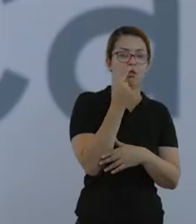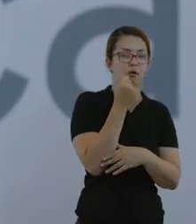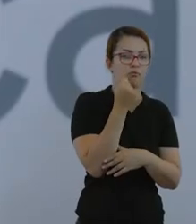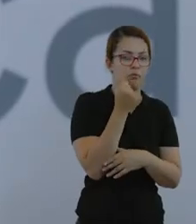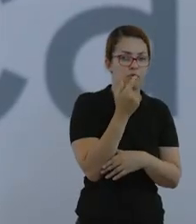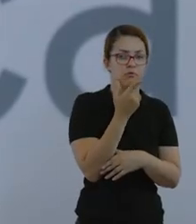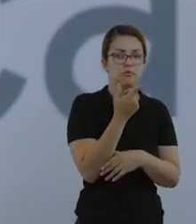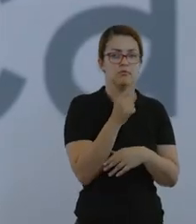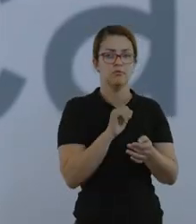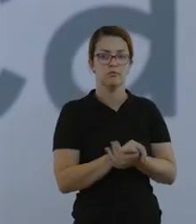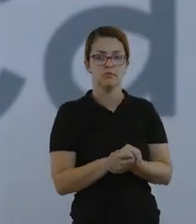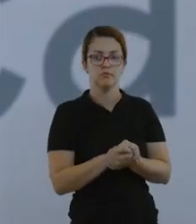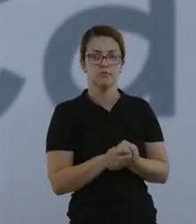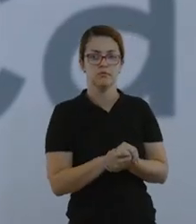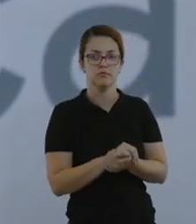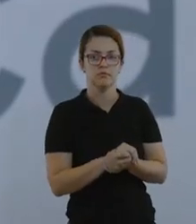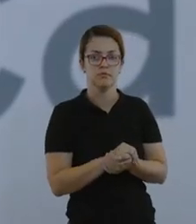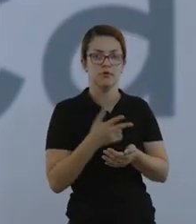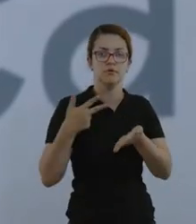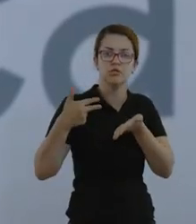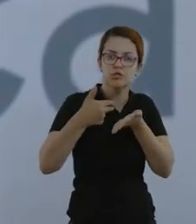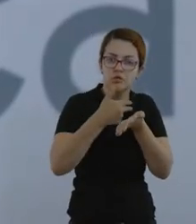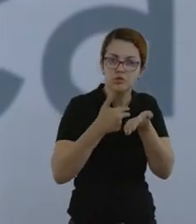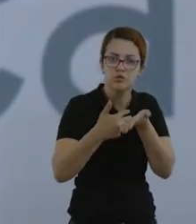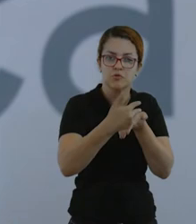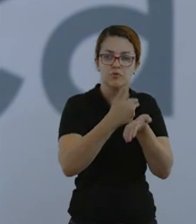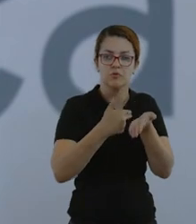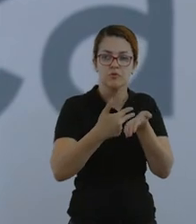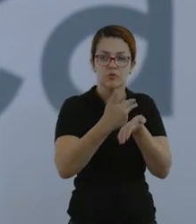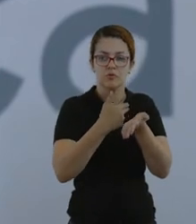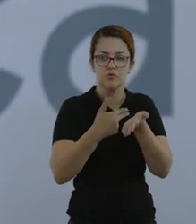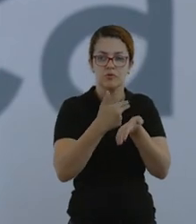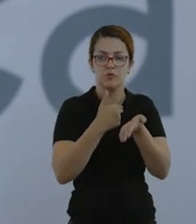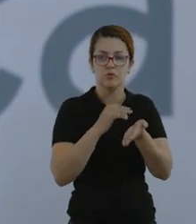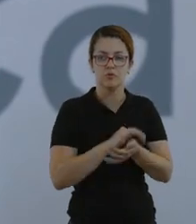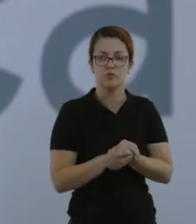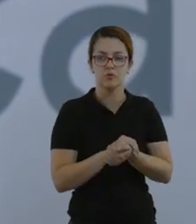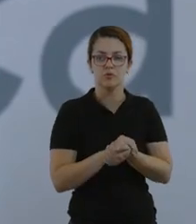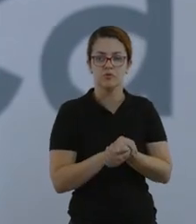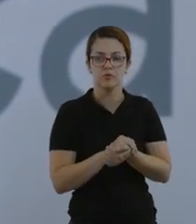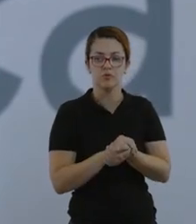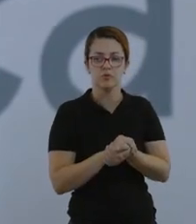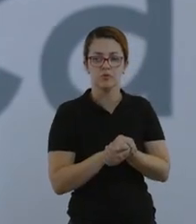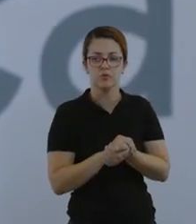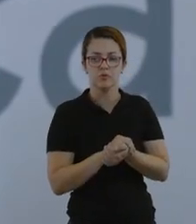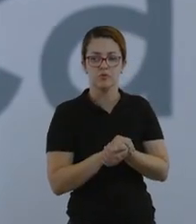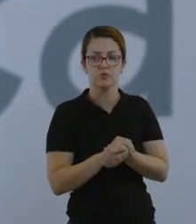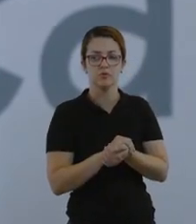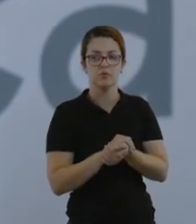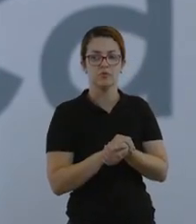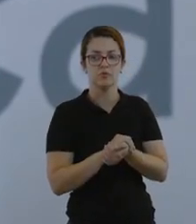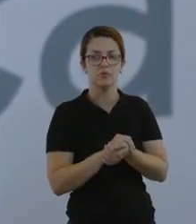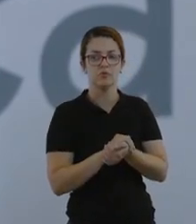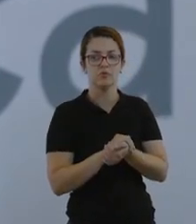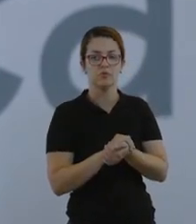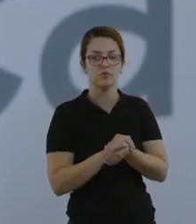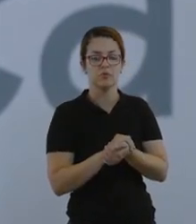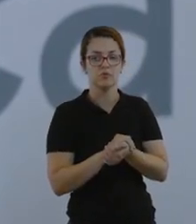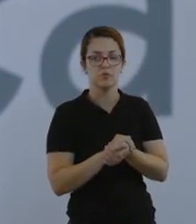eraser, borracha, color pencil, lápis de cor, scissors,